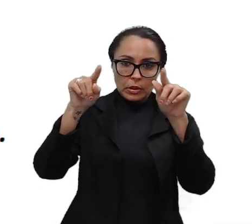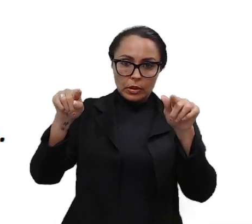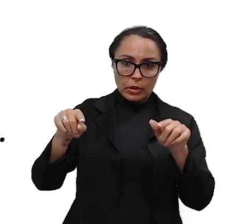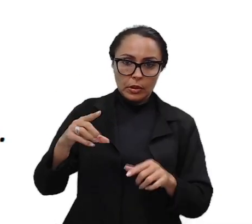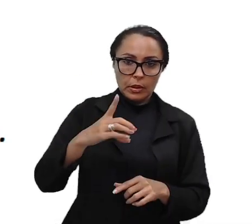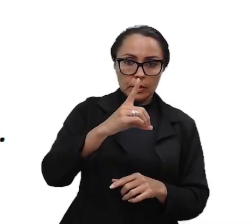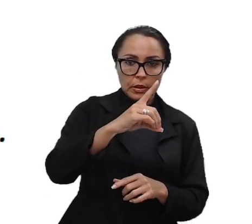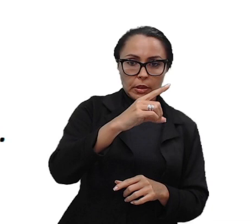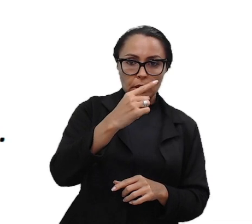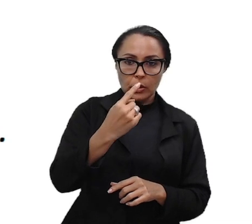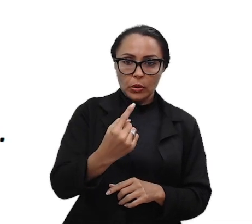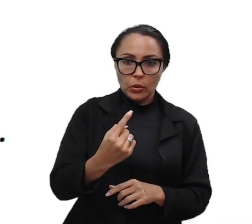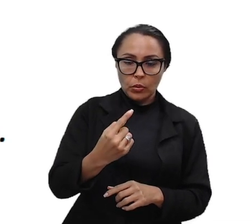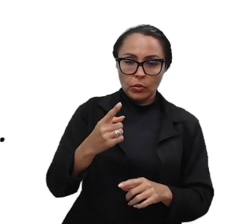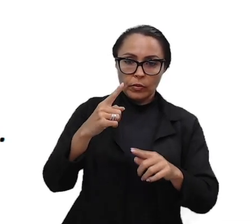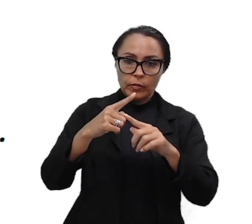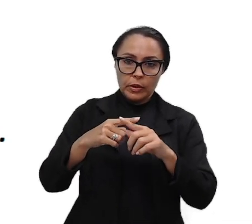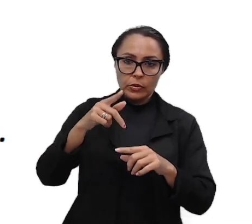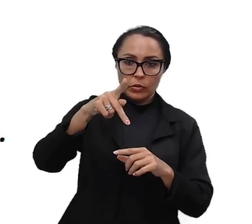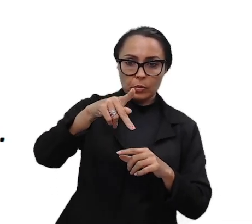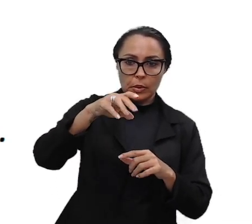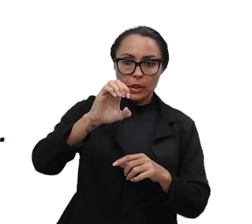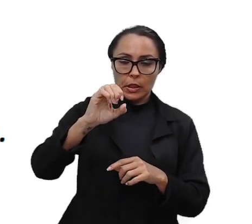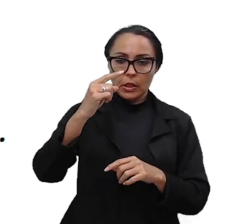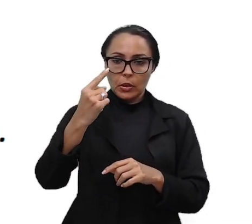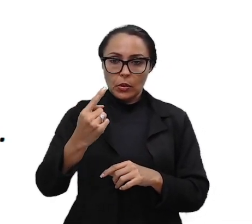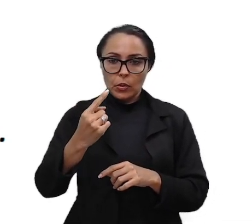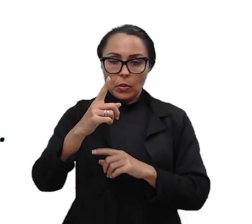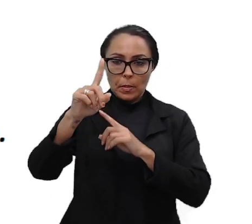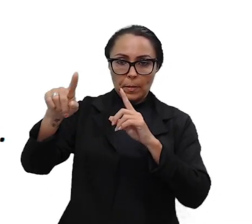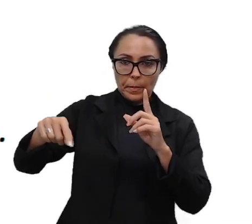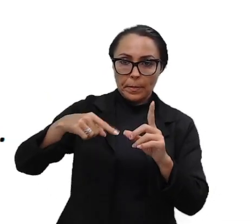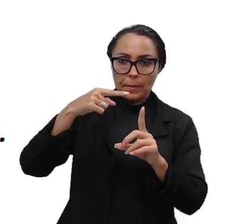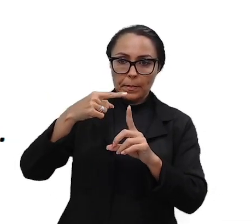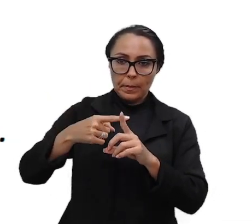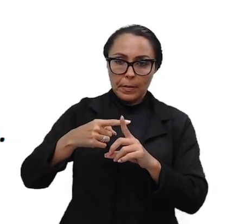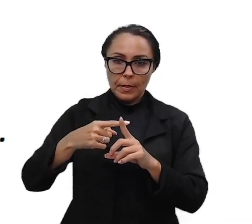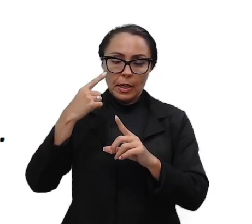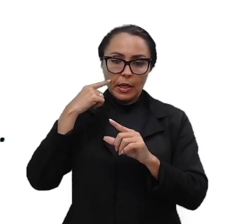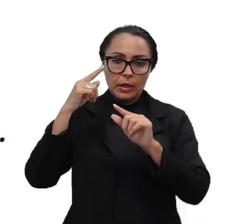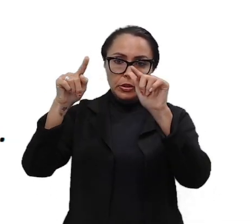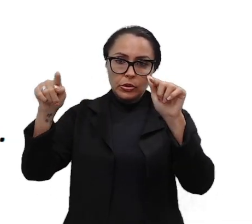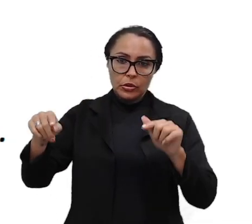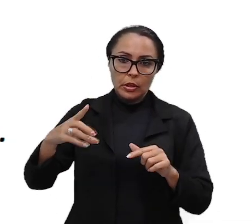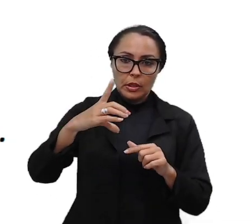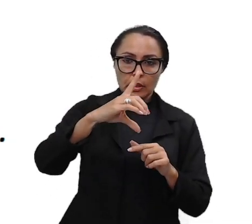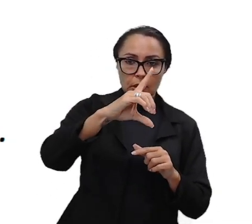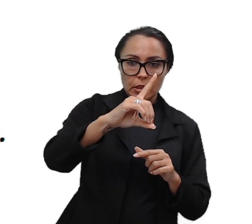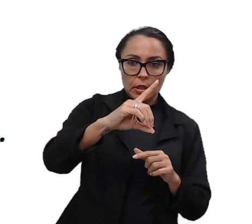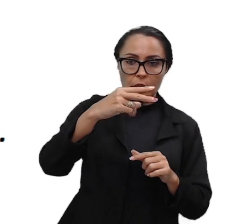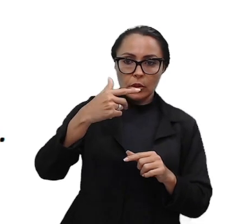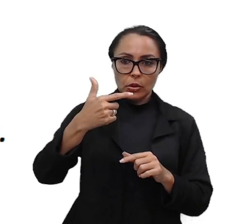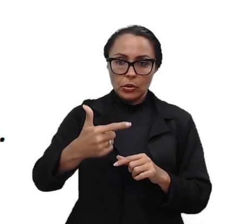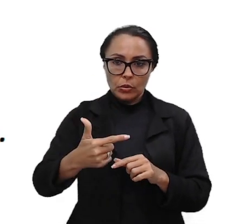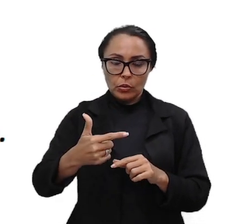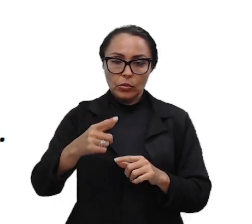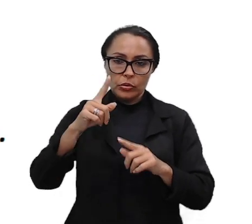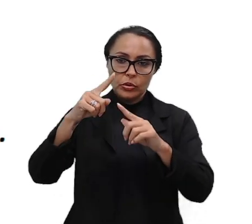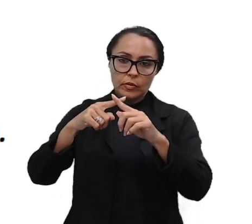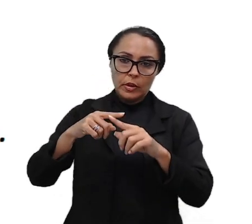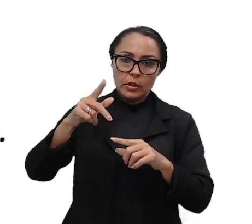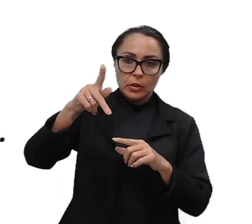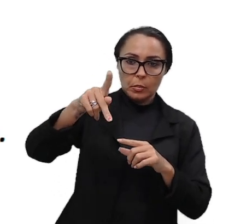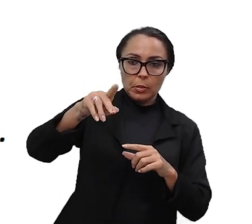pelo peso estabelecido, onde PJ é a previsão, PEN é o peso atribuído ao